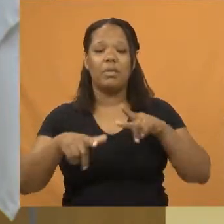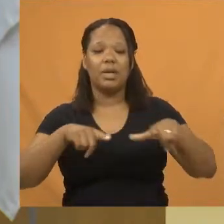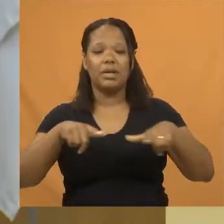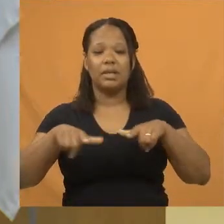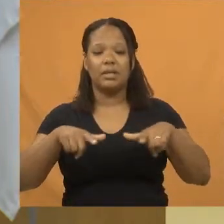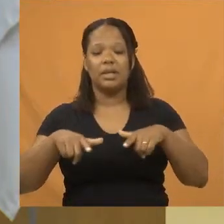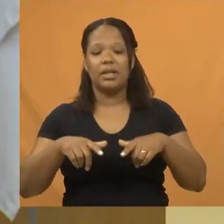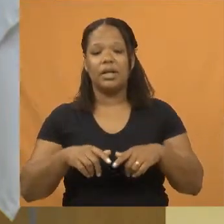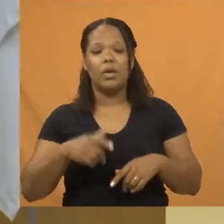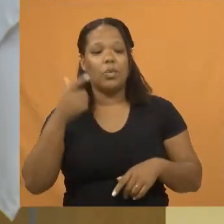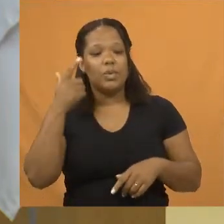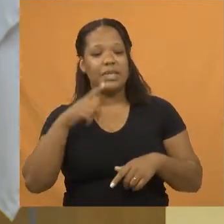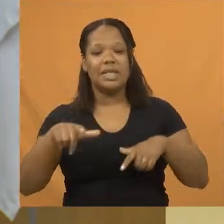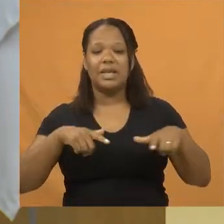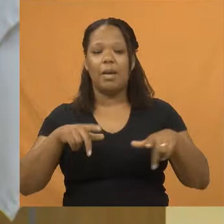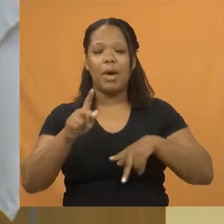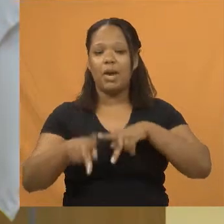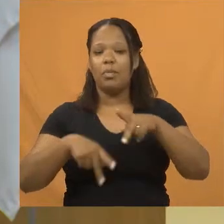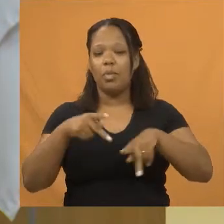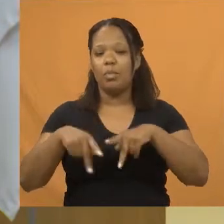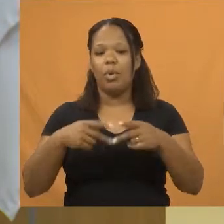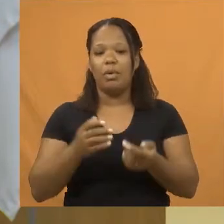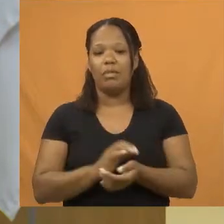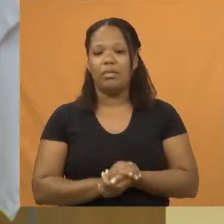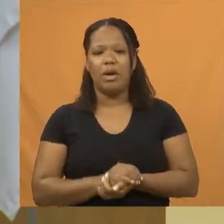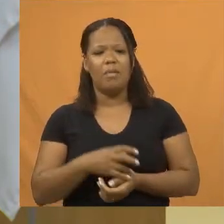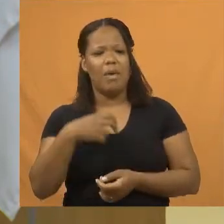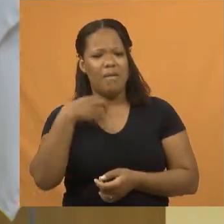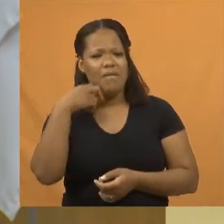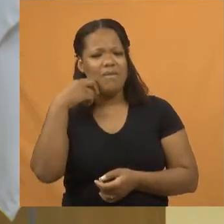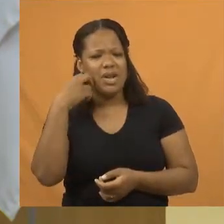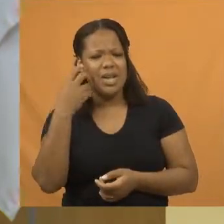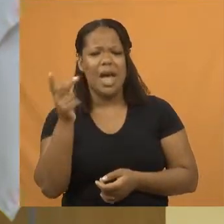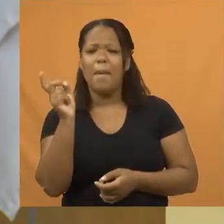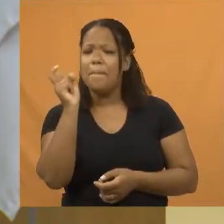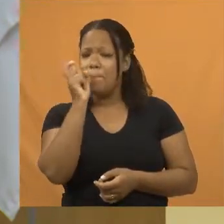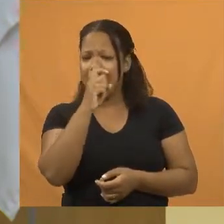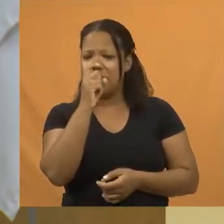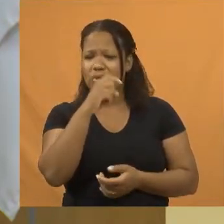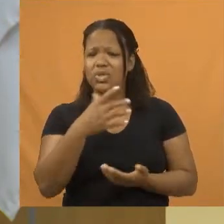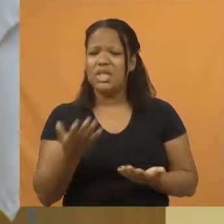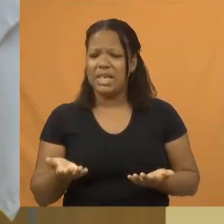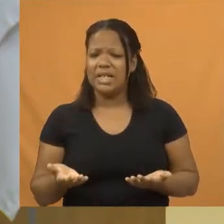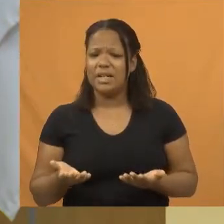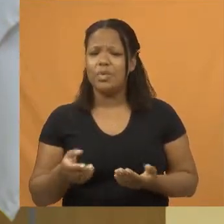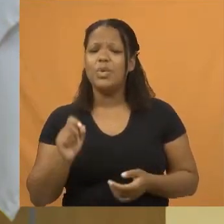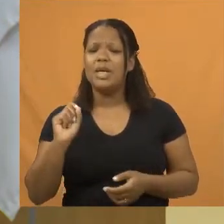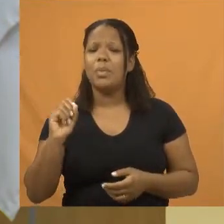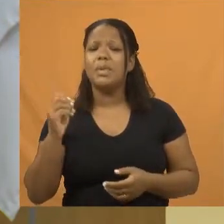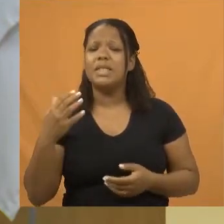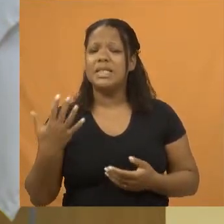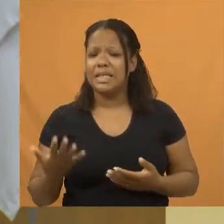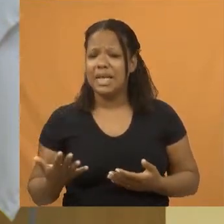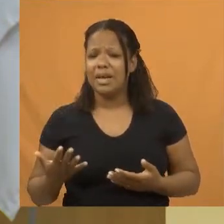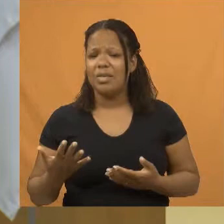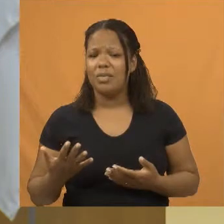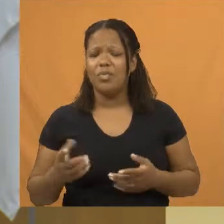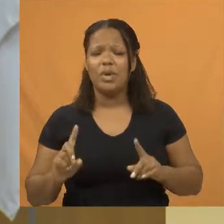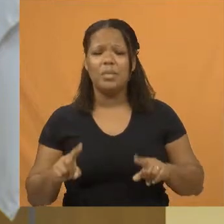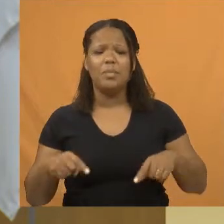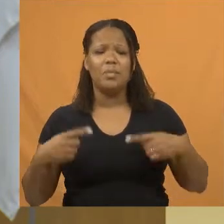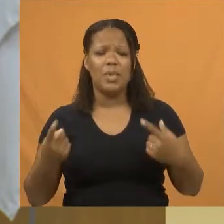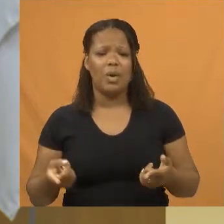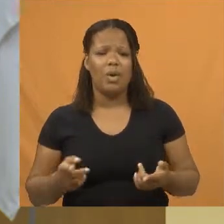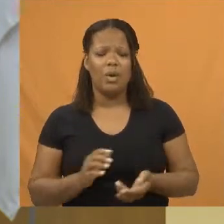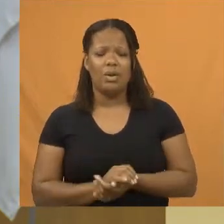trabalhista iria gerar emprego para o povo desse país? Uma verdadeira mentira. O que houve só foi a precarização